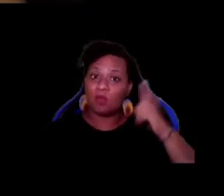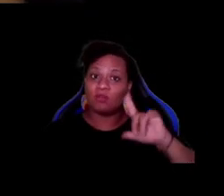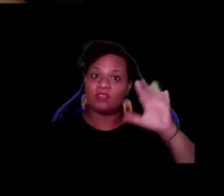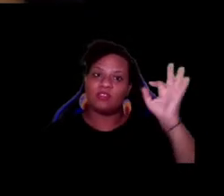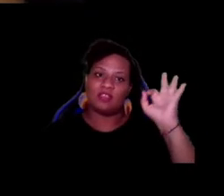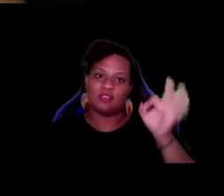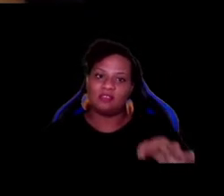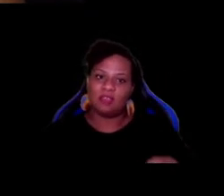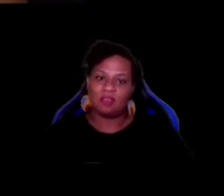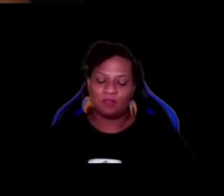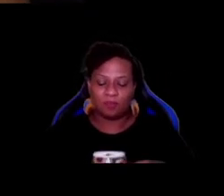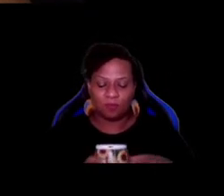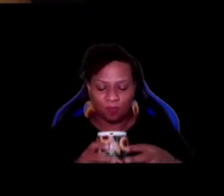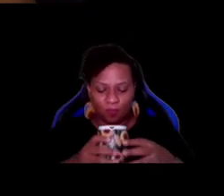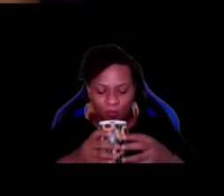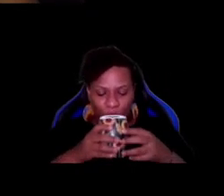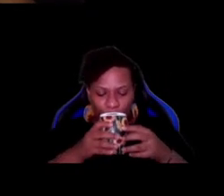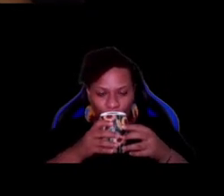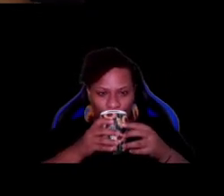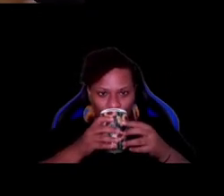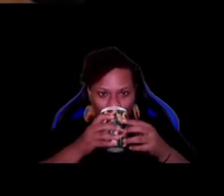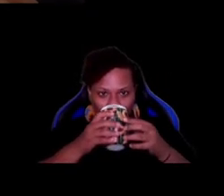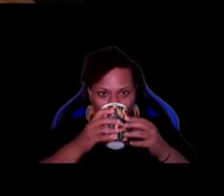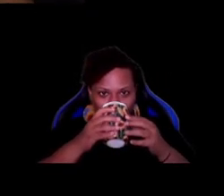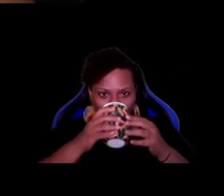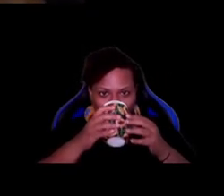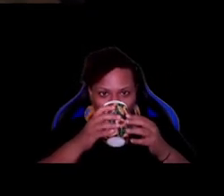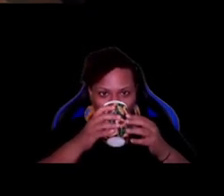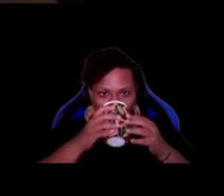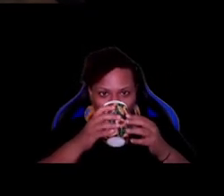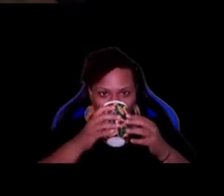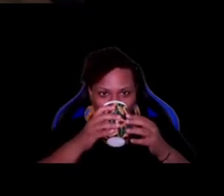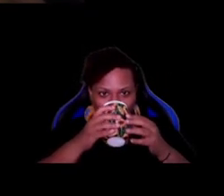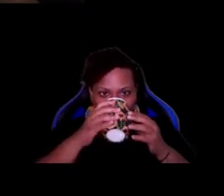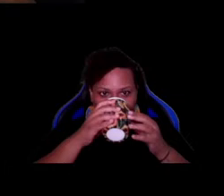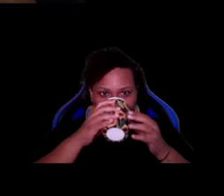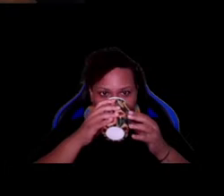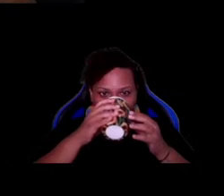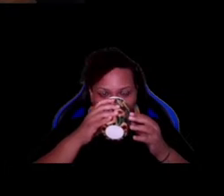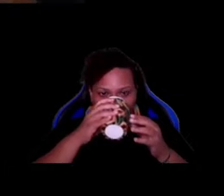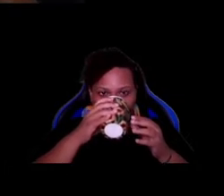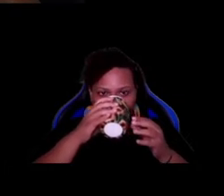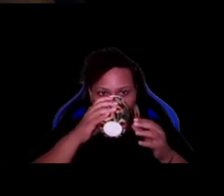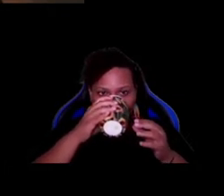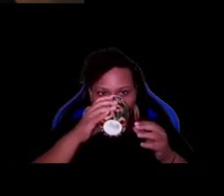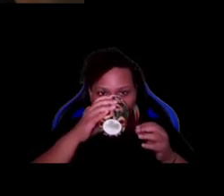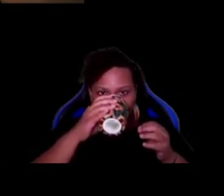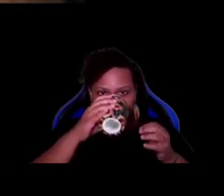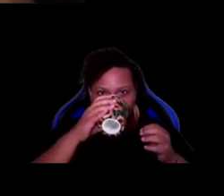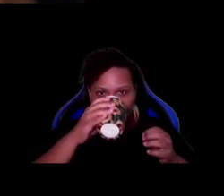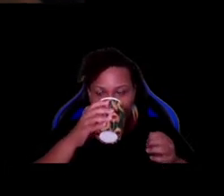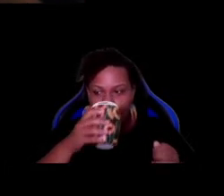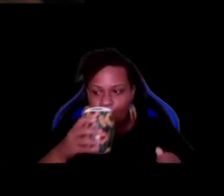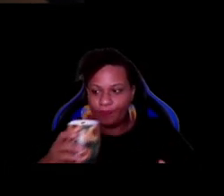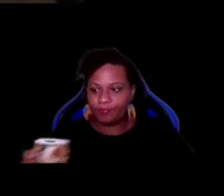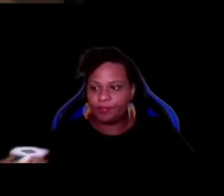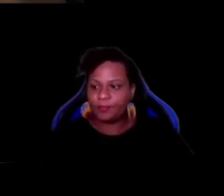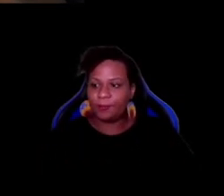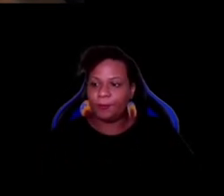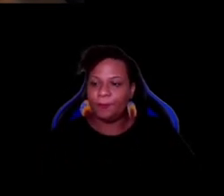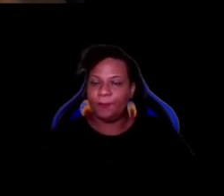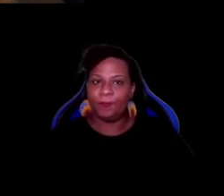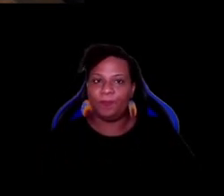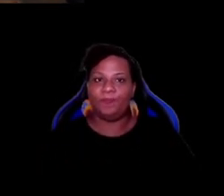certo. Não que as pessoas toquem errado, mas eu vejo muitas vezes, principalmente